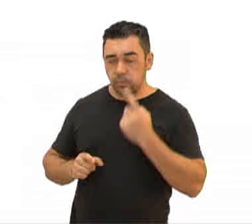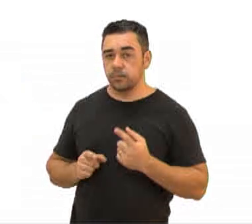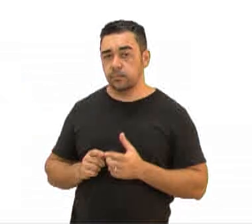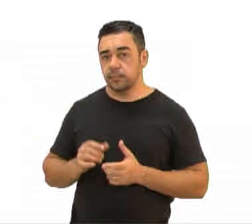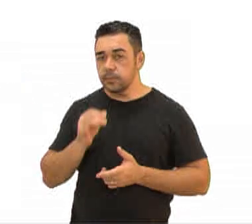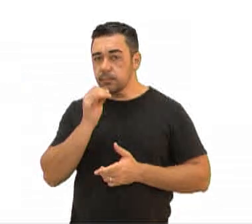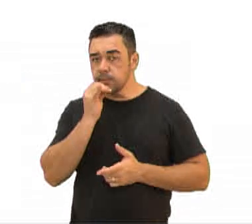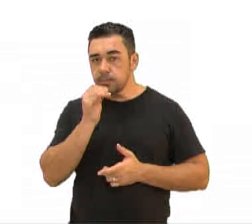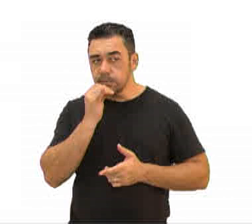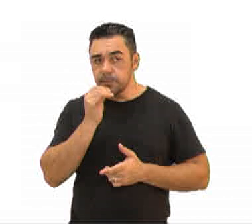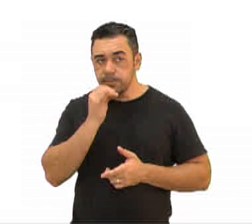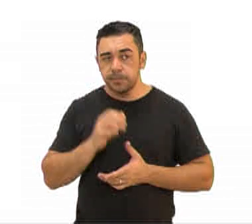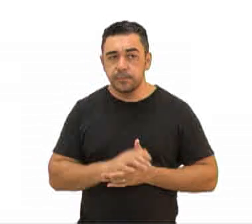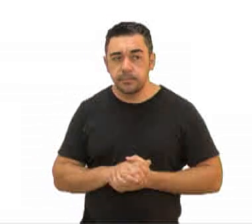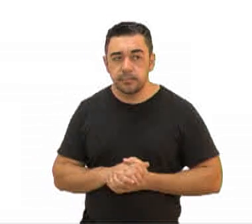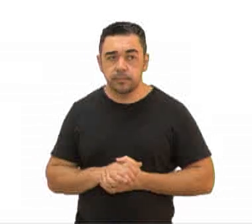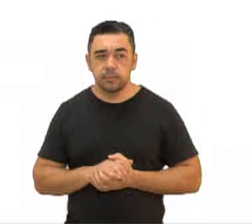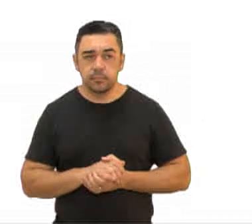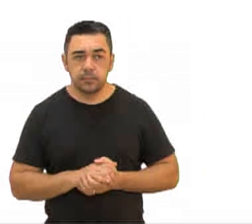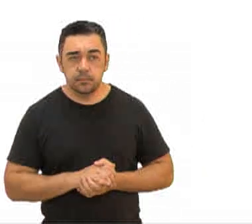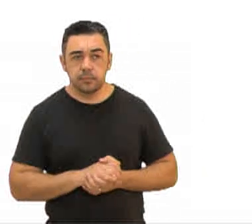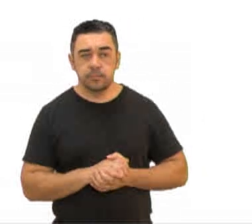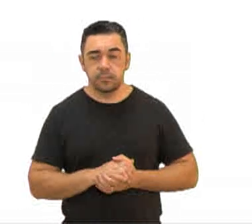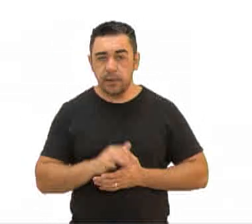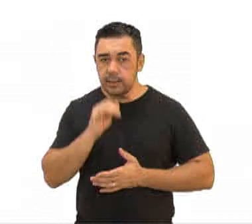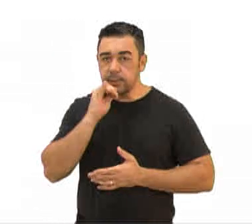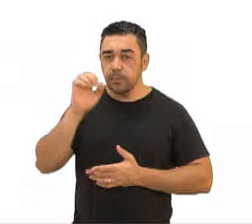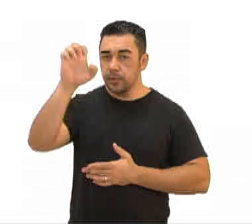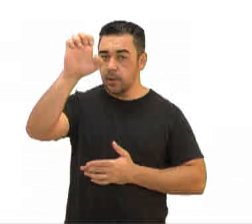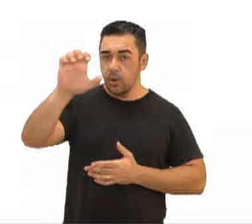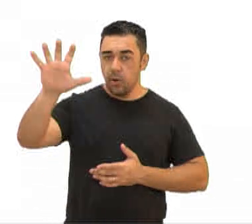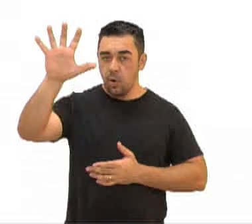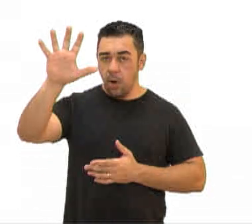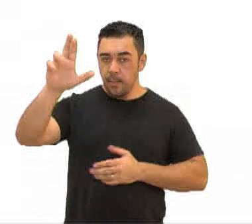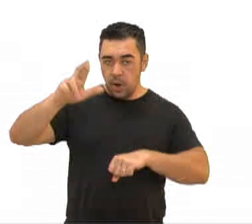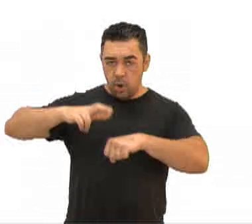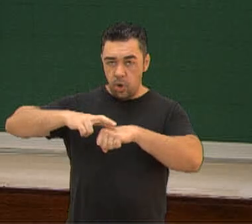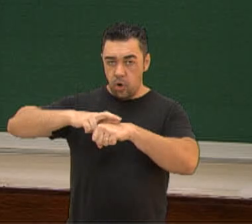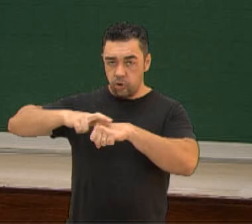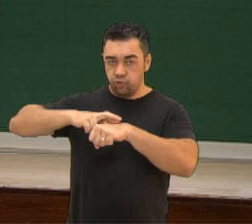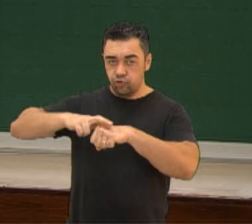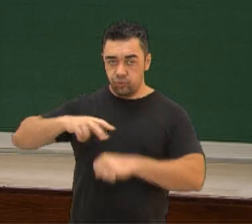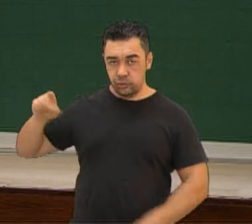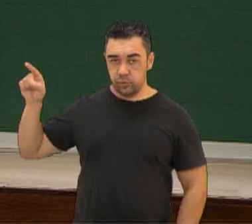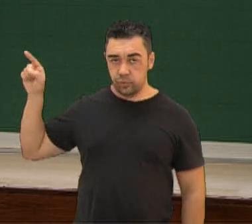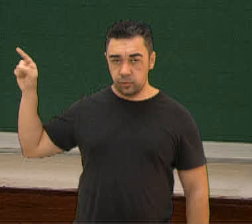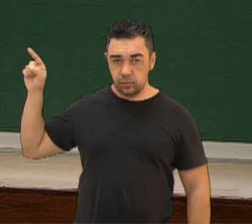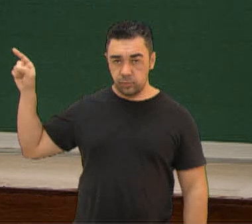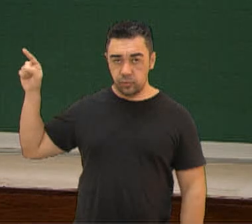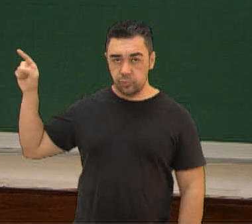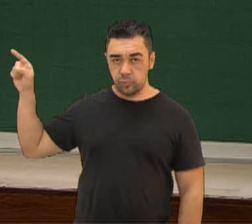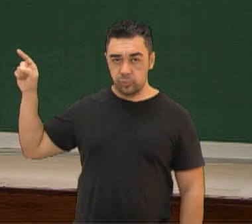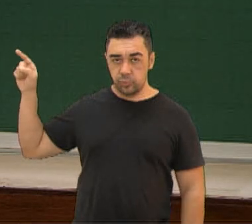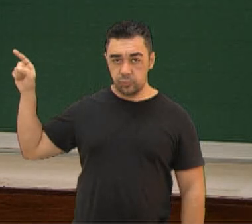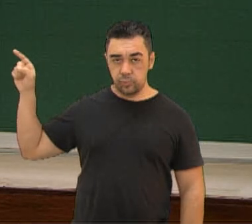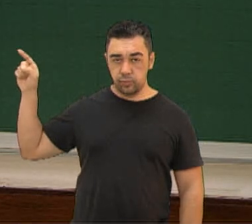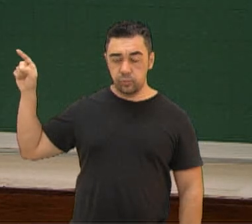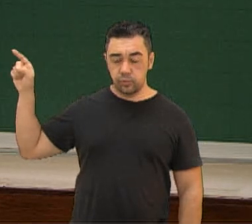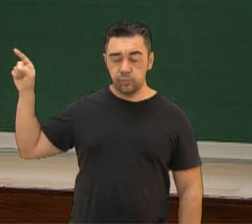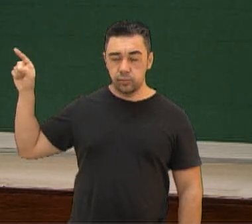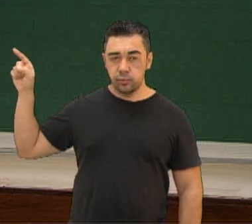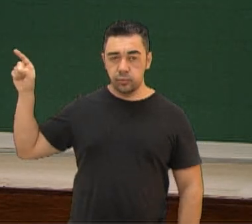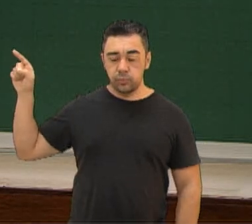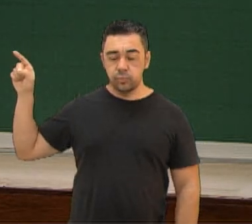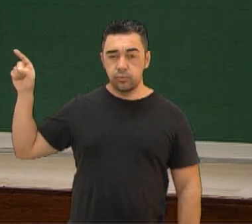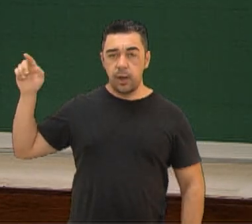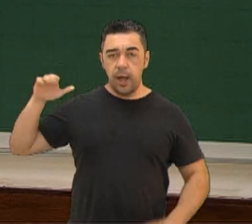dar um exemplo para vocês, partindo da Europa, que está aqui em roxo, e eles muitas